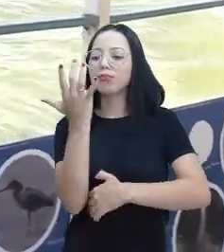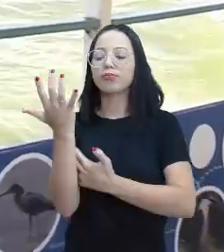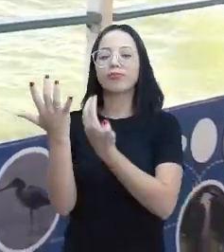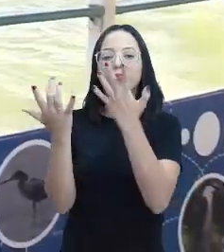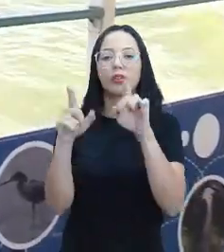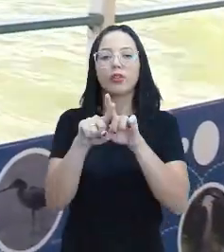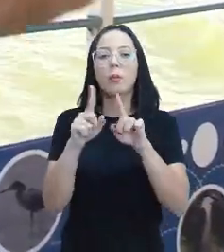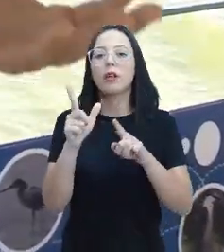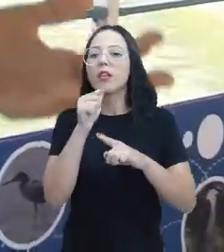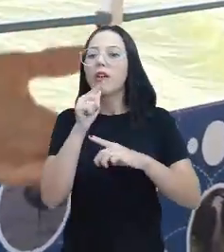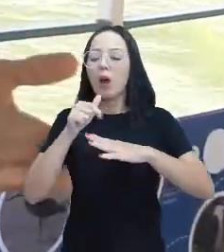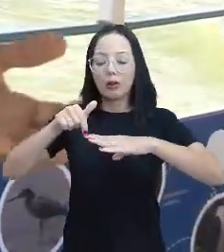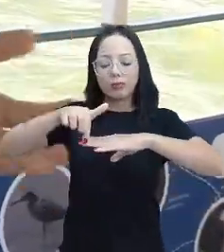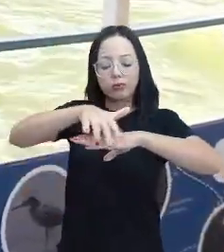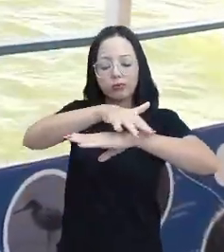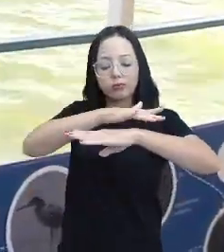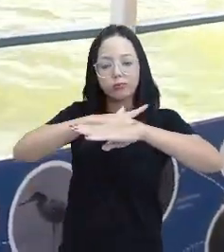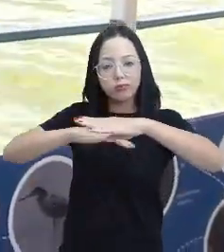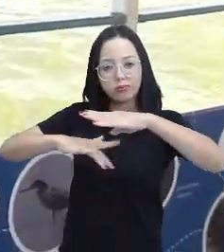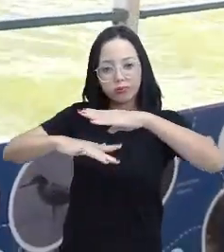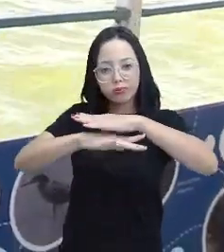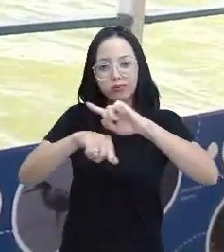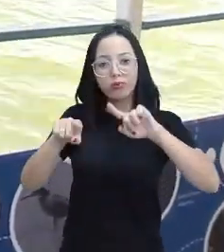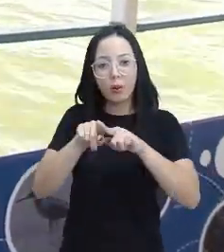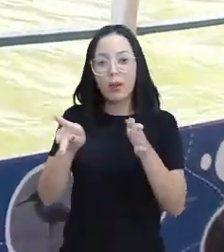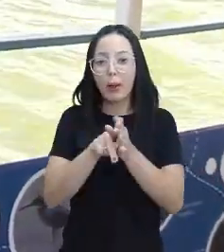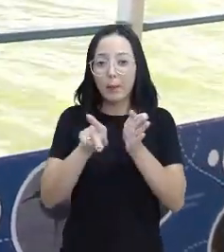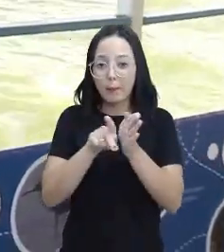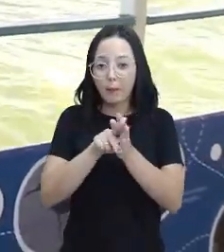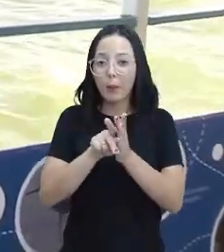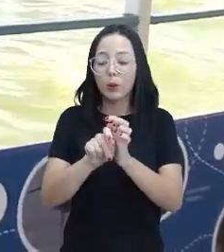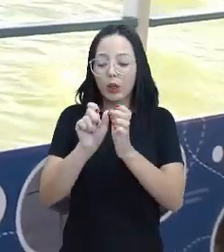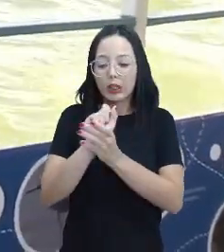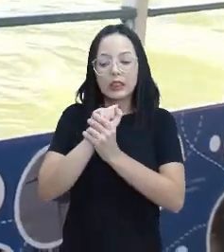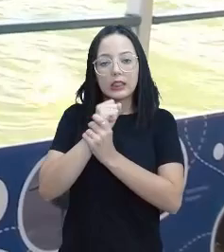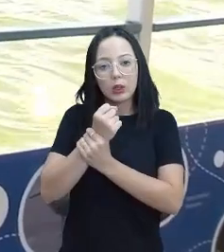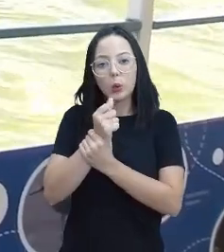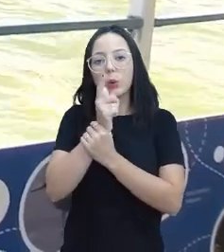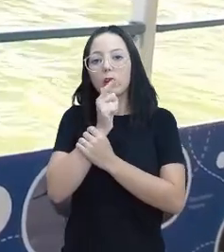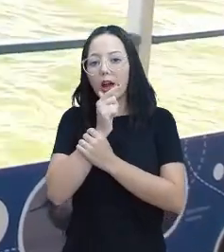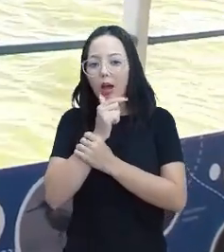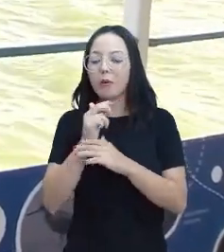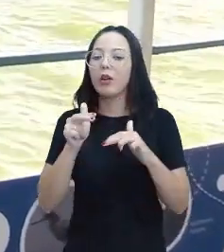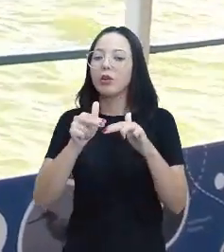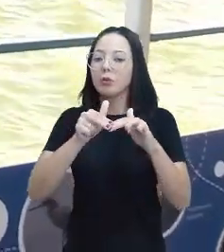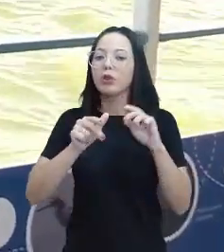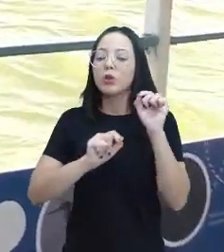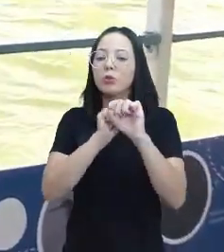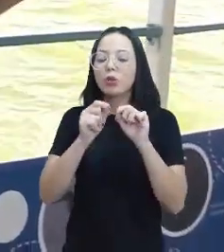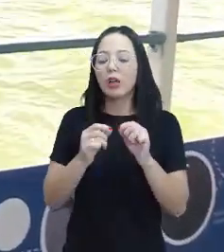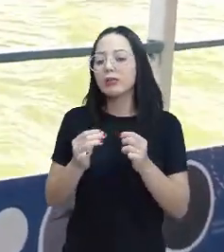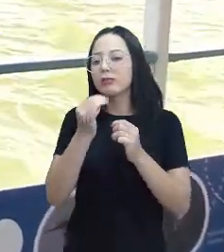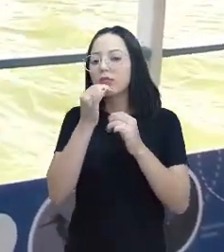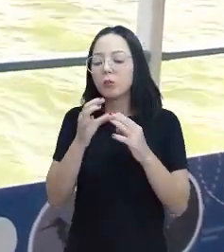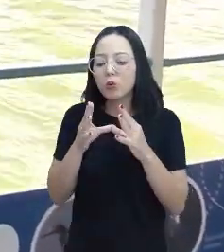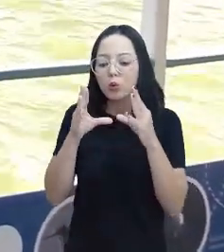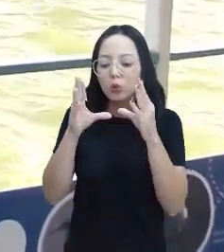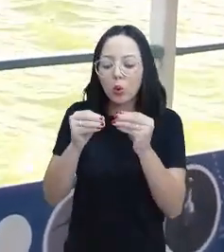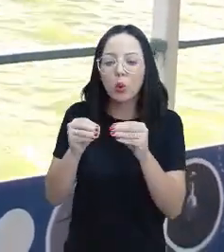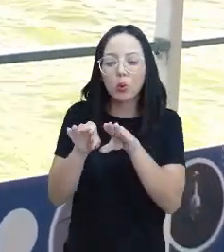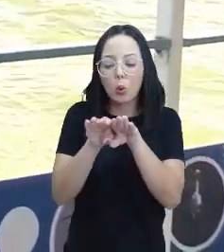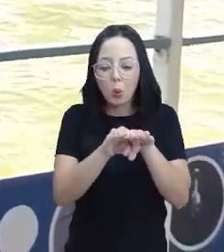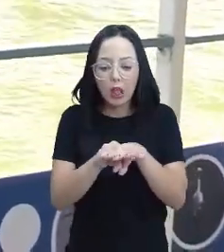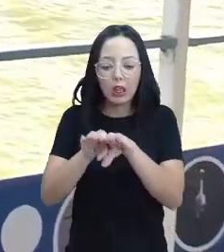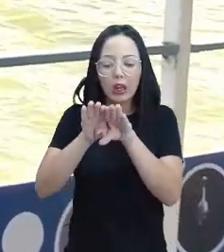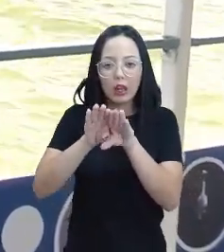lençóis d'água, alimenta a vegetação, a própria vegetação segura essa água. Então há todo um equilíbrio no